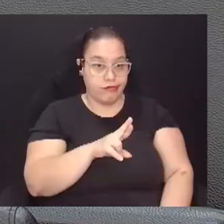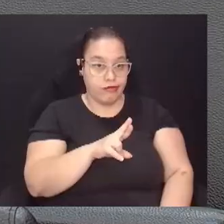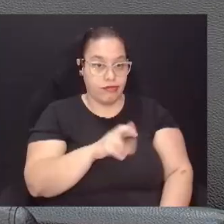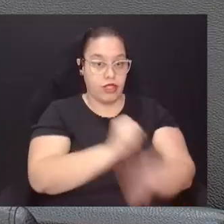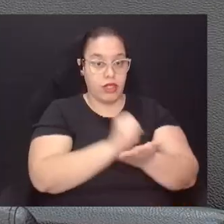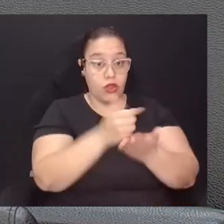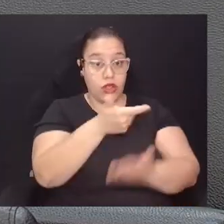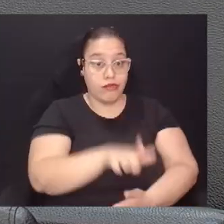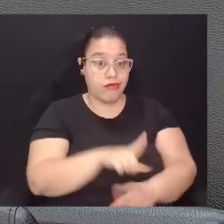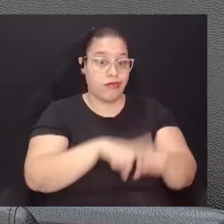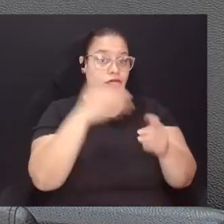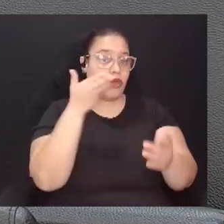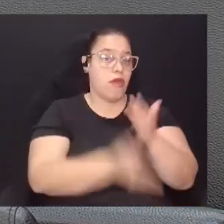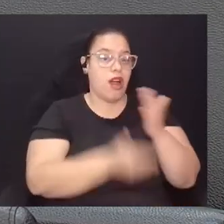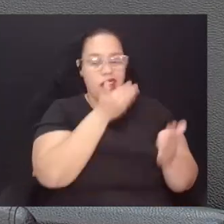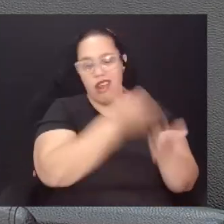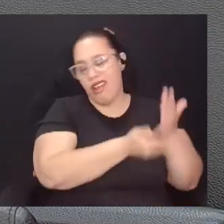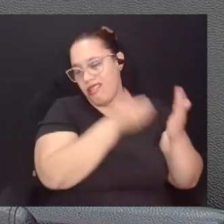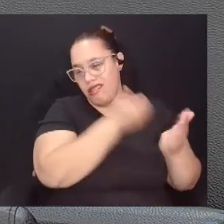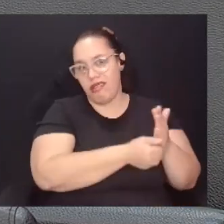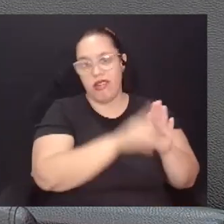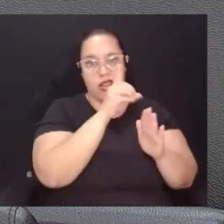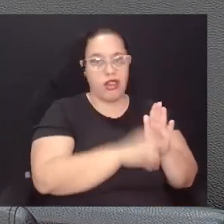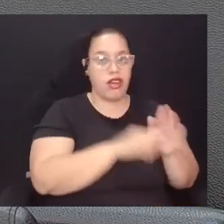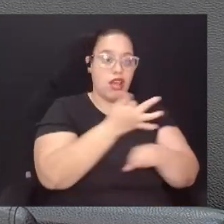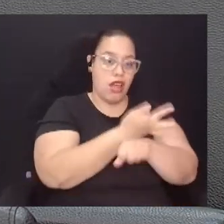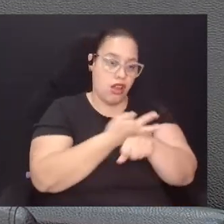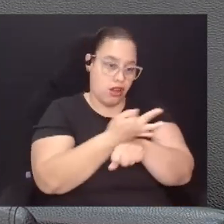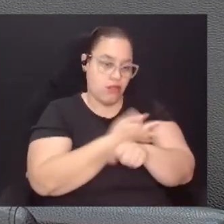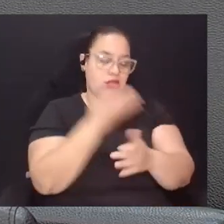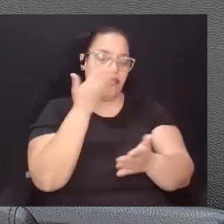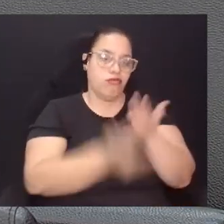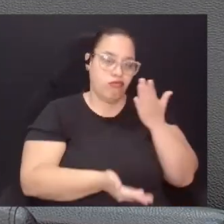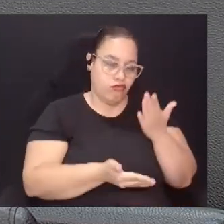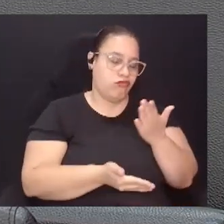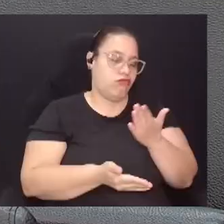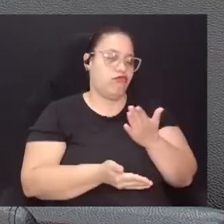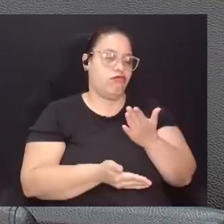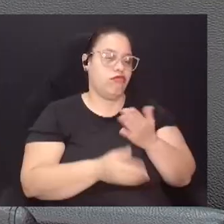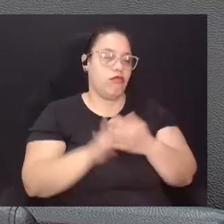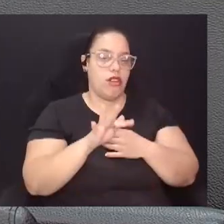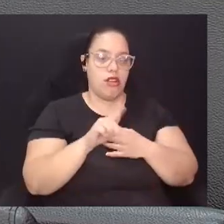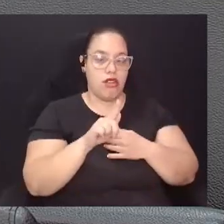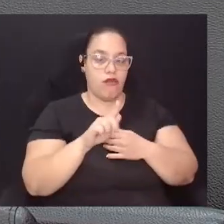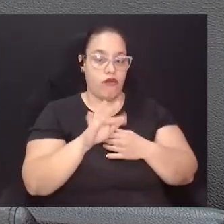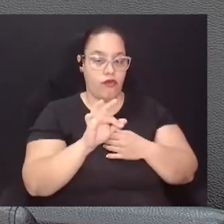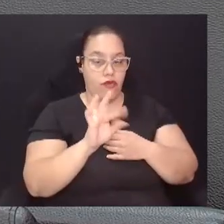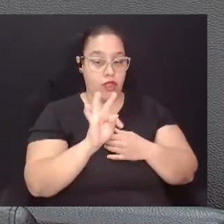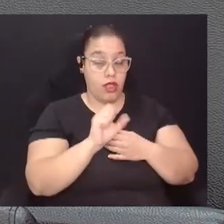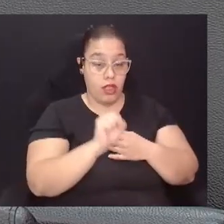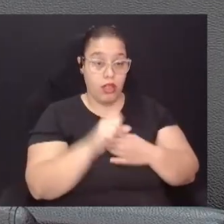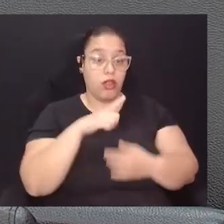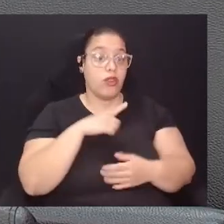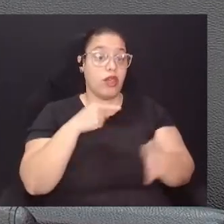são recontratadas, mas elas perdem tudo. Elas perdem direito a férias, elas perdem direito a FGTS, porque também não